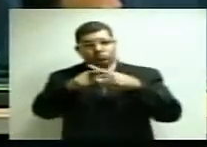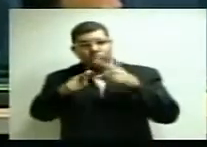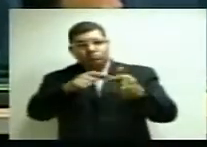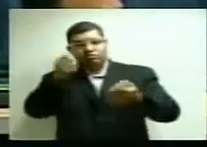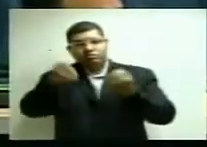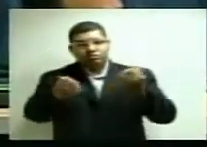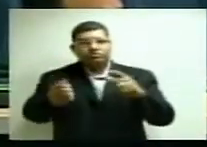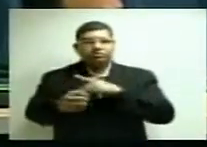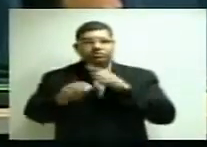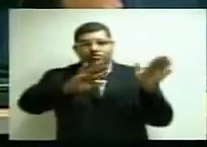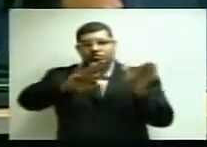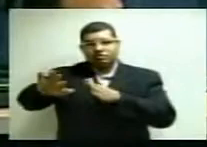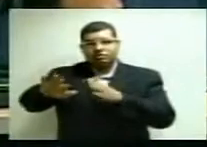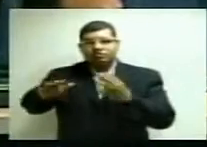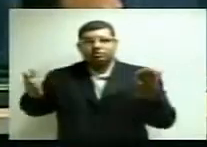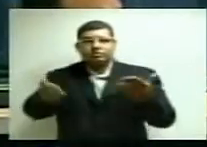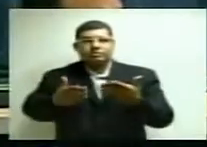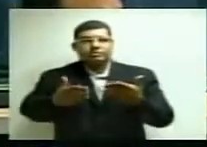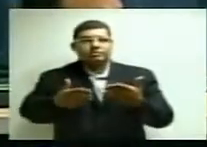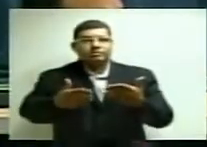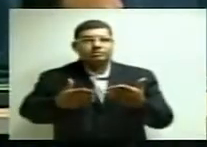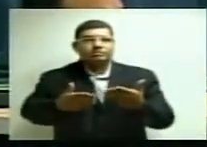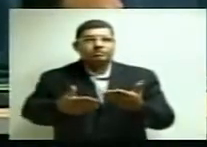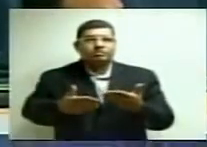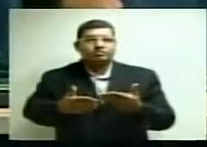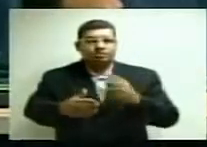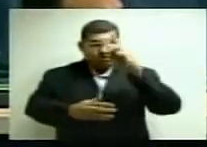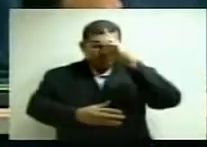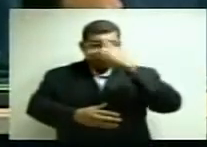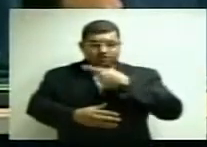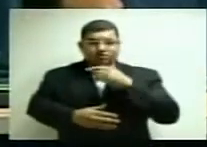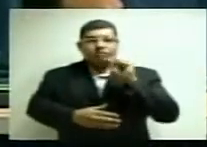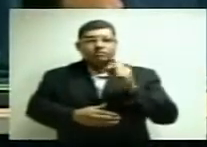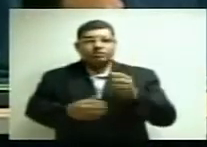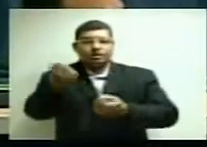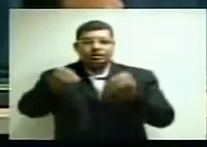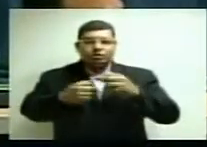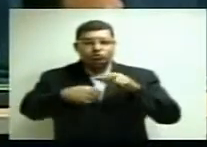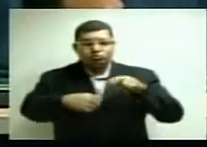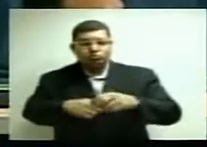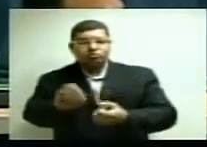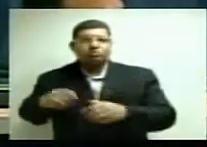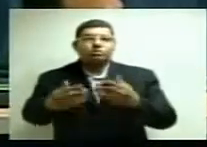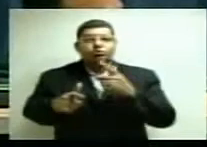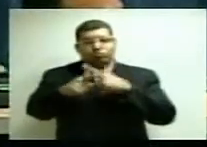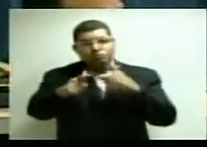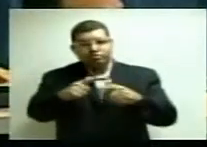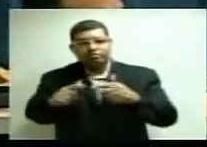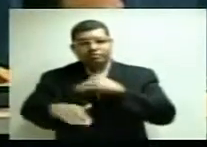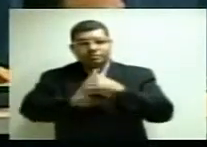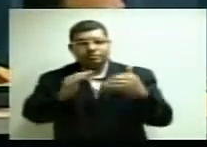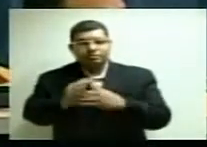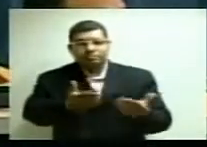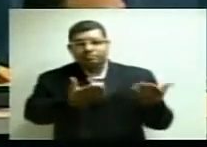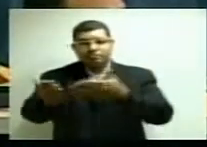do trânsito deixou de ser uma insatisfação pessoal de quem anda de carro. O problema de